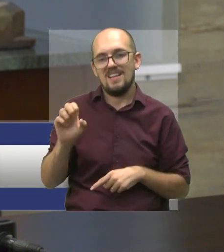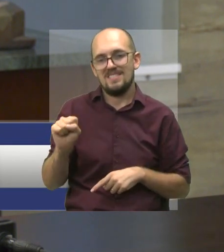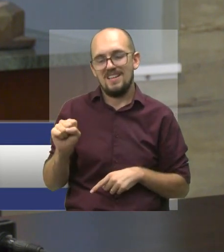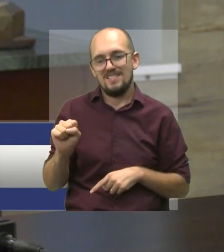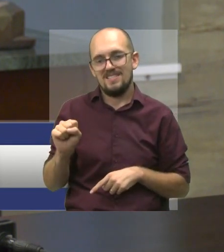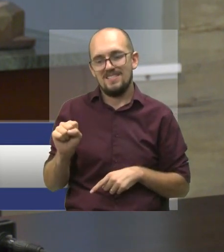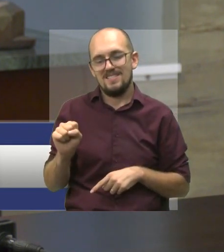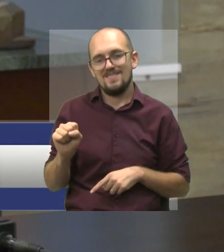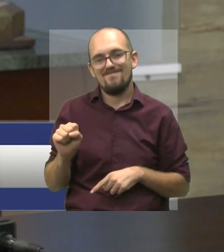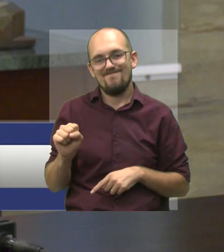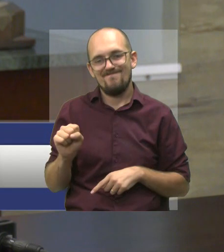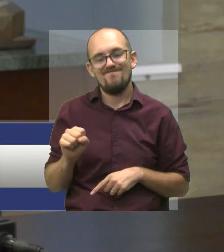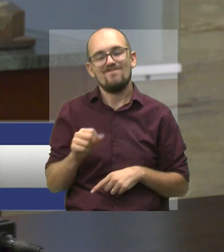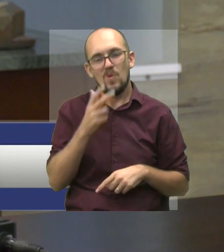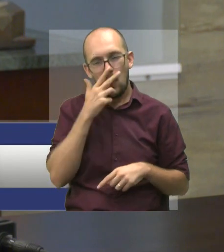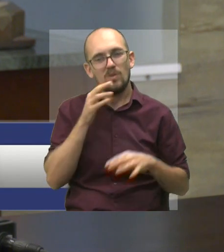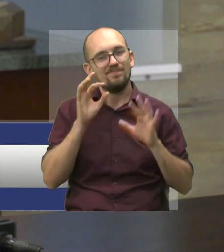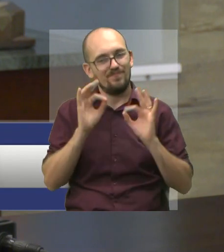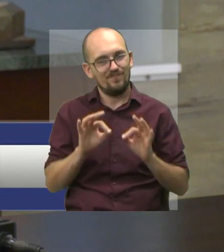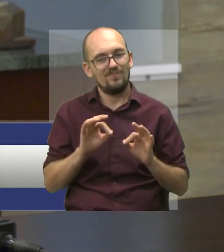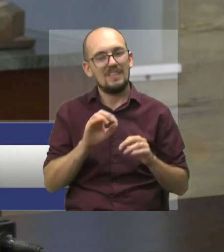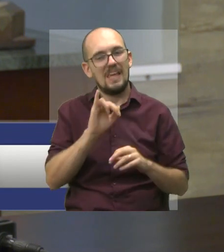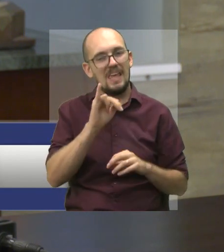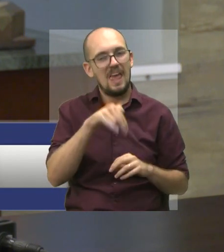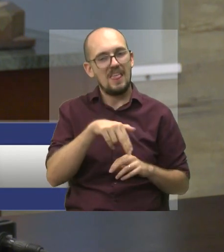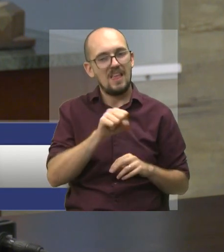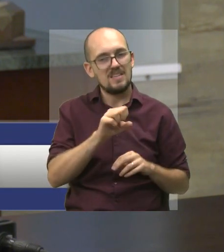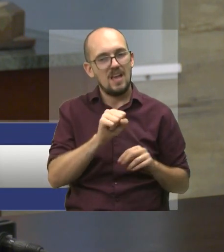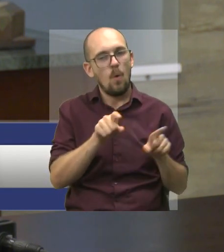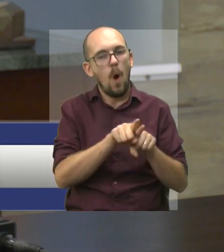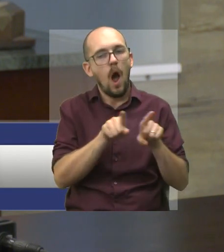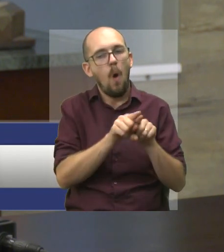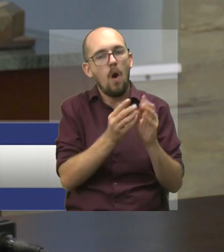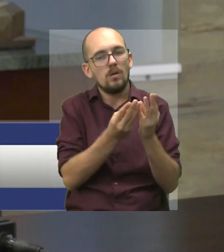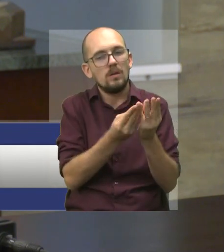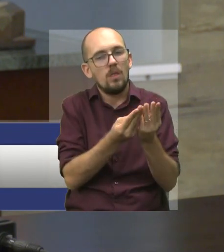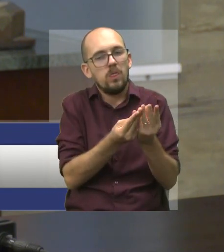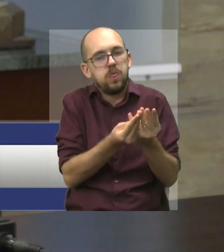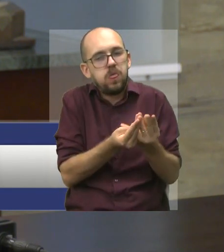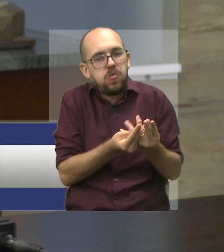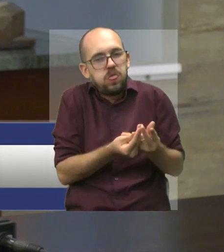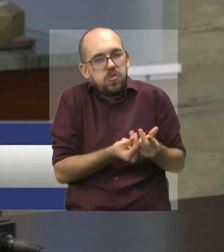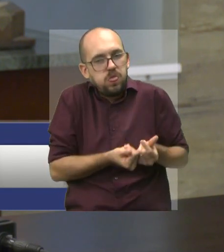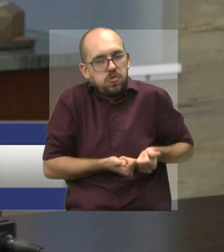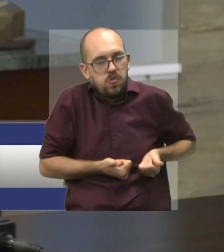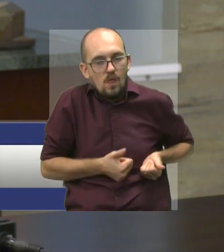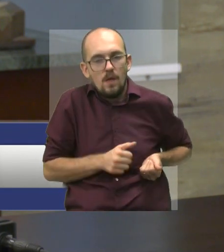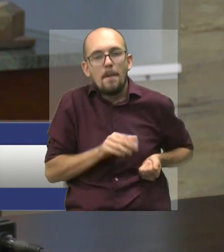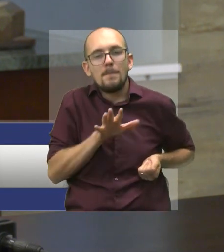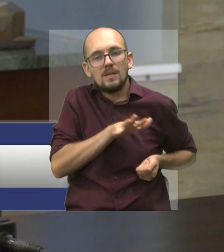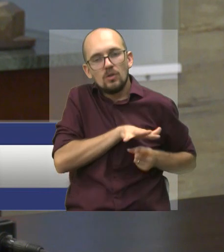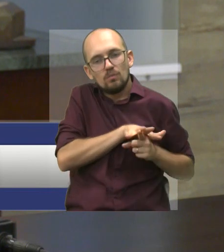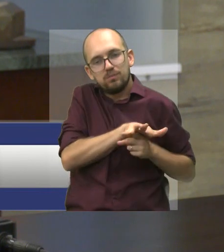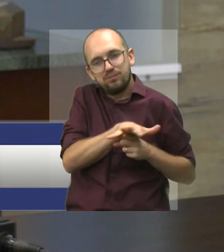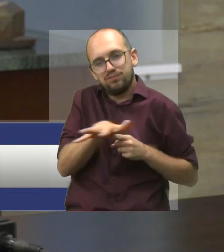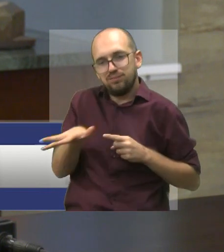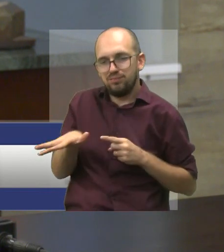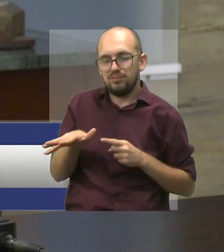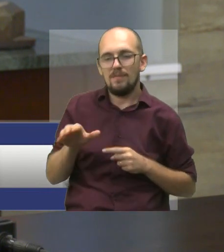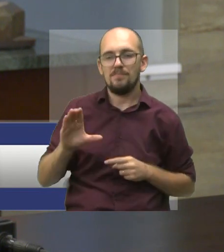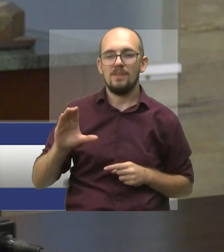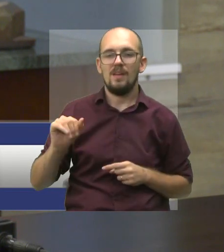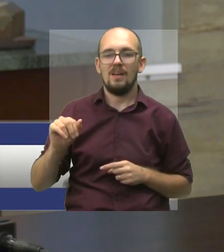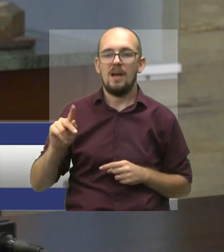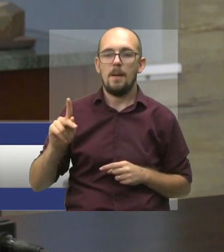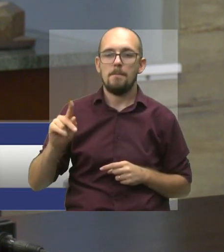que a tendência é enfraquecer cada vez mais. A gente imagina a